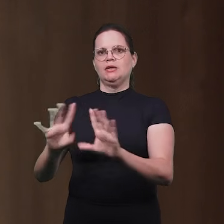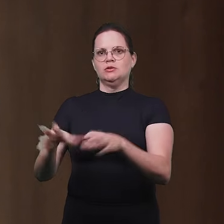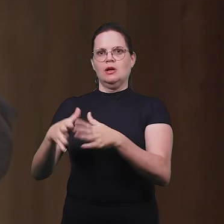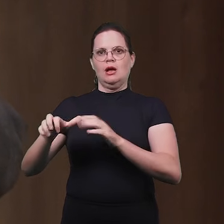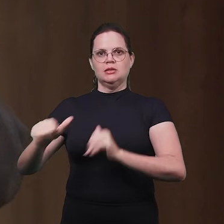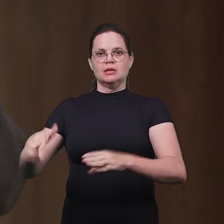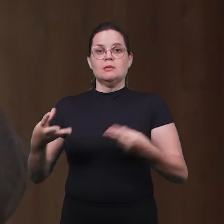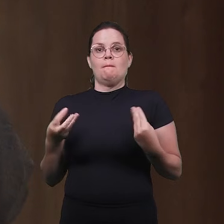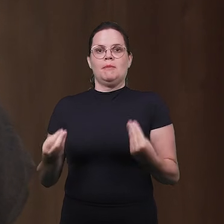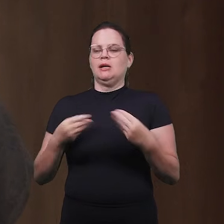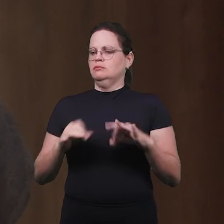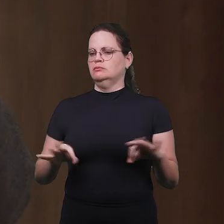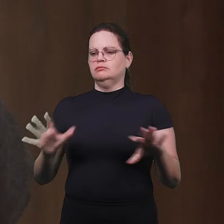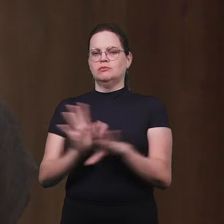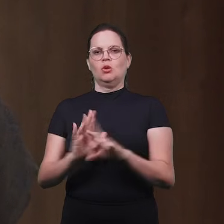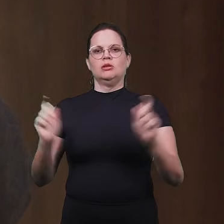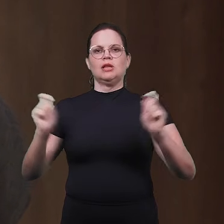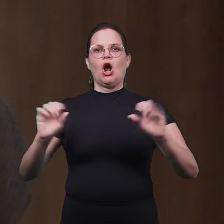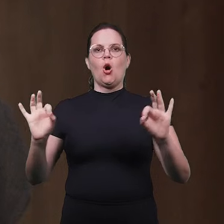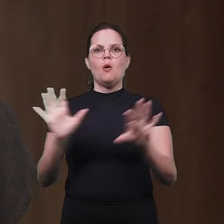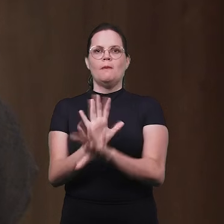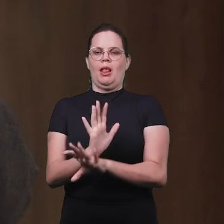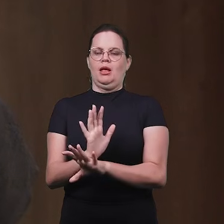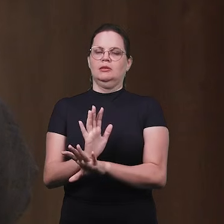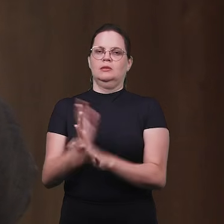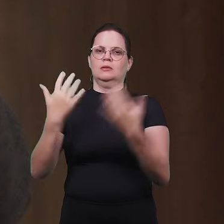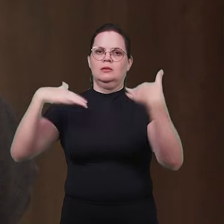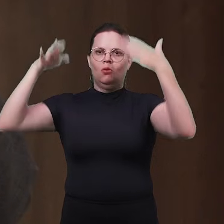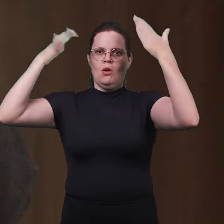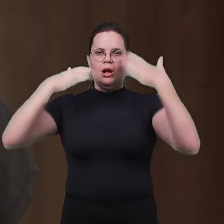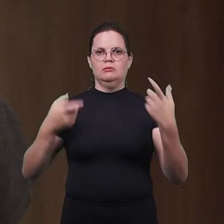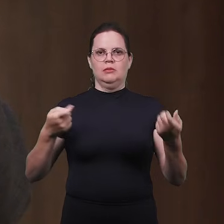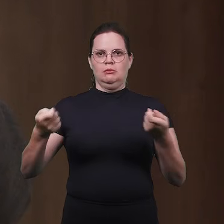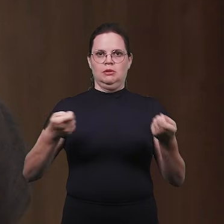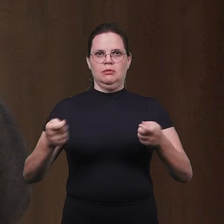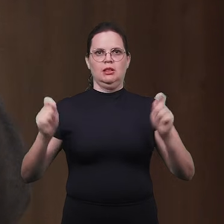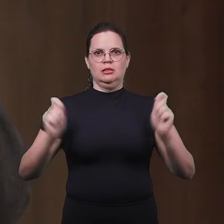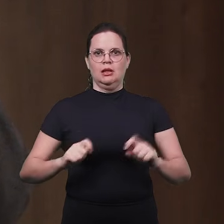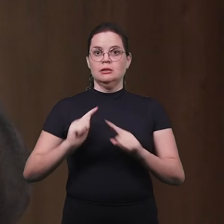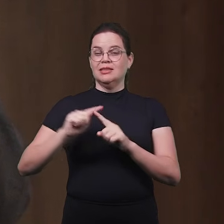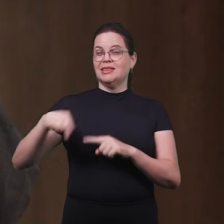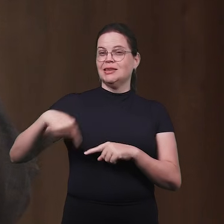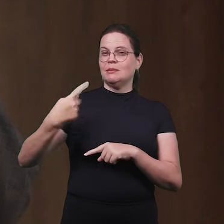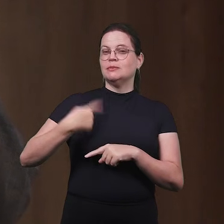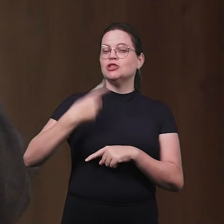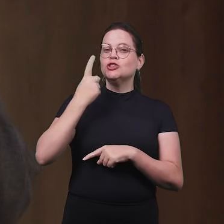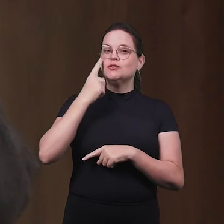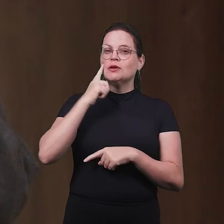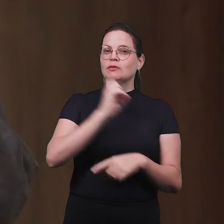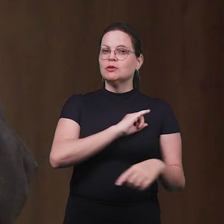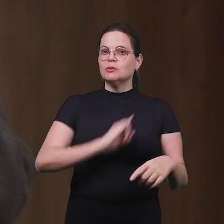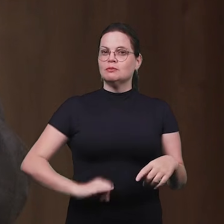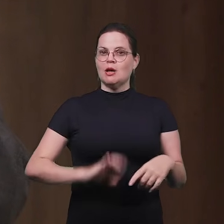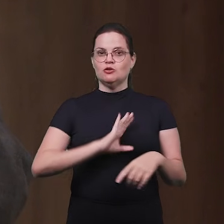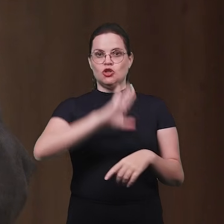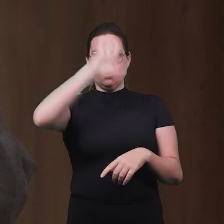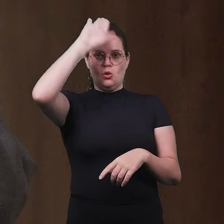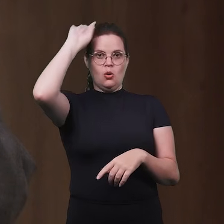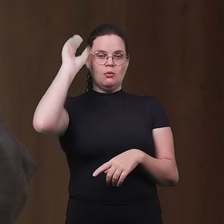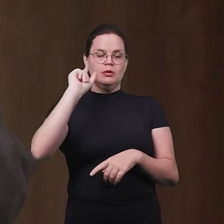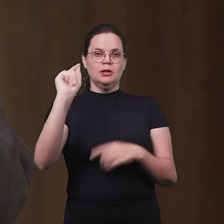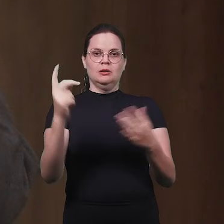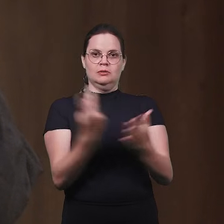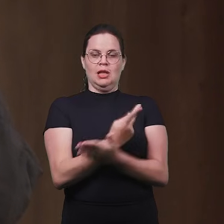o reino. Sim. Quando se chega mais adiante na história do Império Romano,